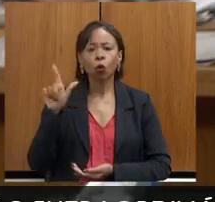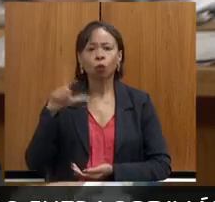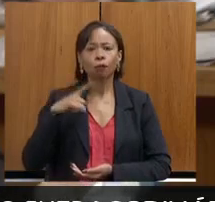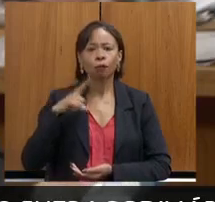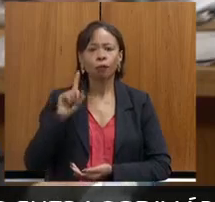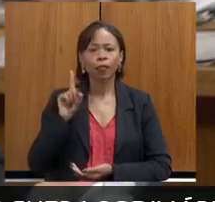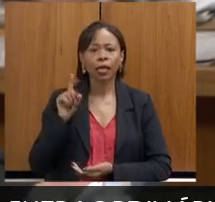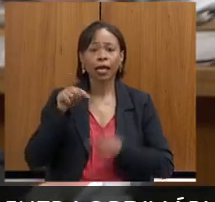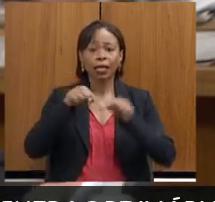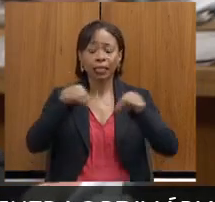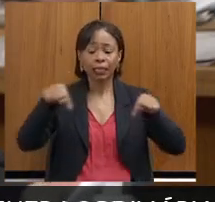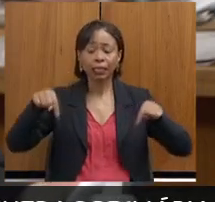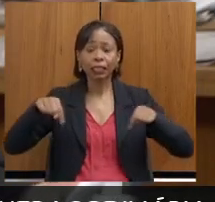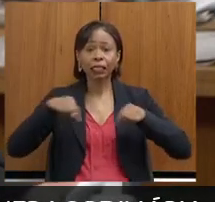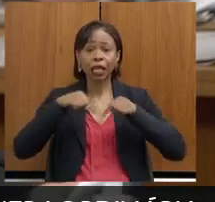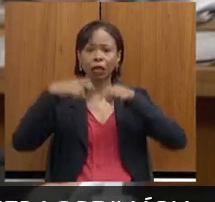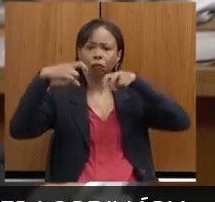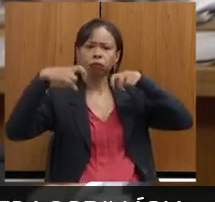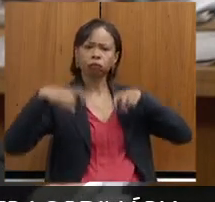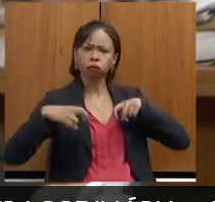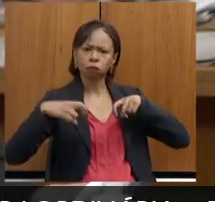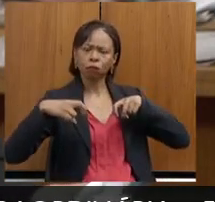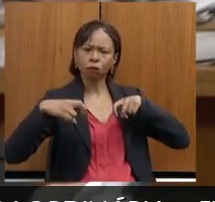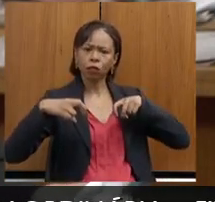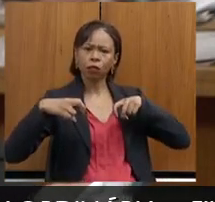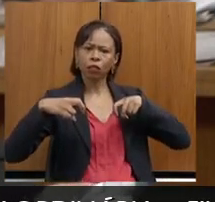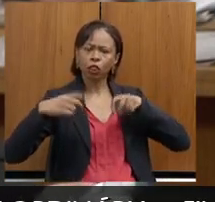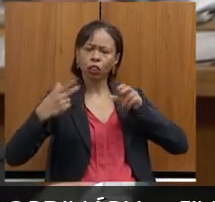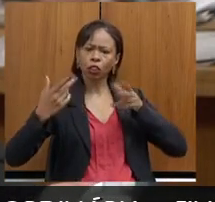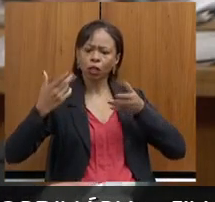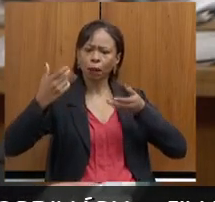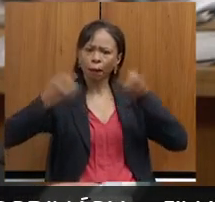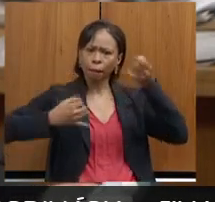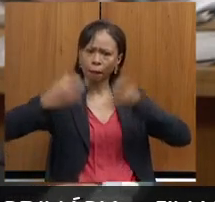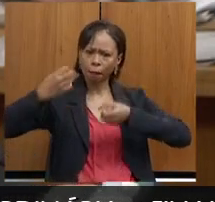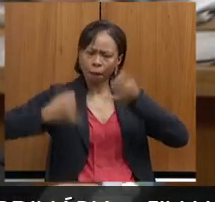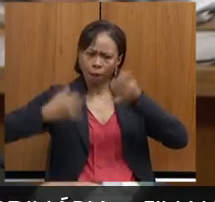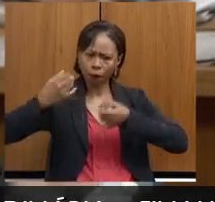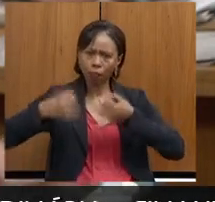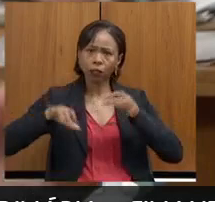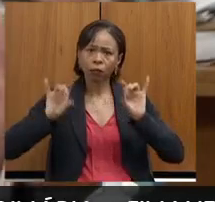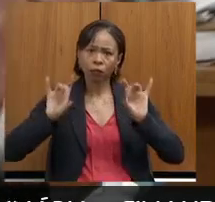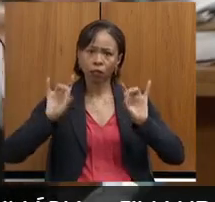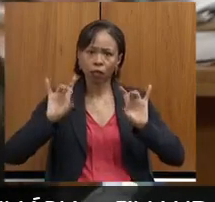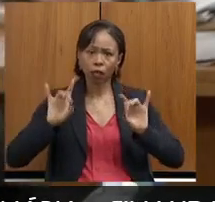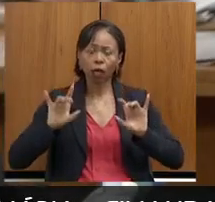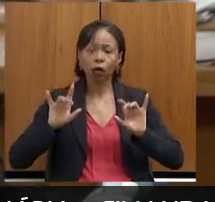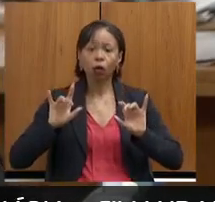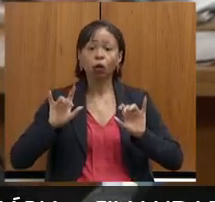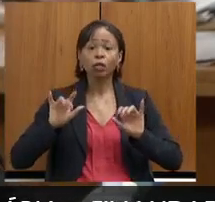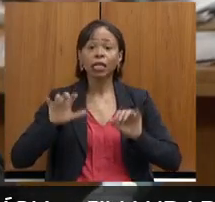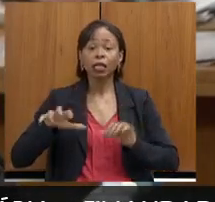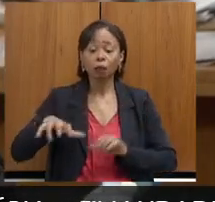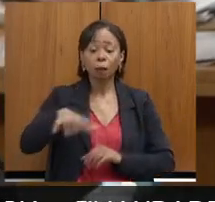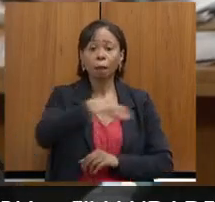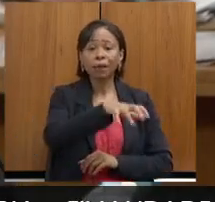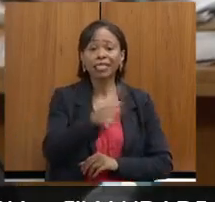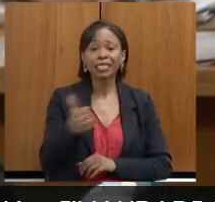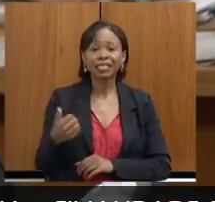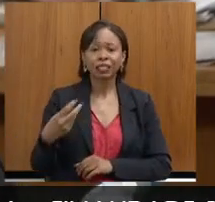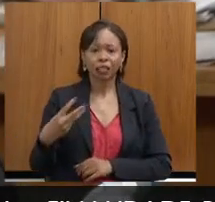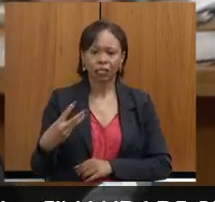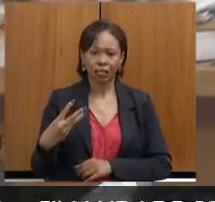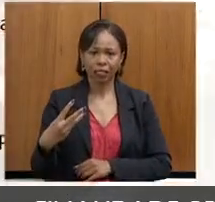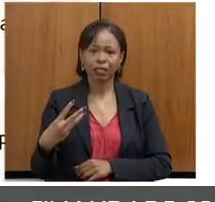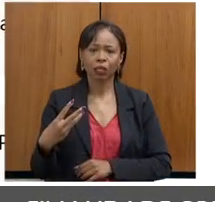esta que sala de depoimento especial é cabe aqui destaque para 13 unidades que